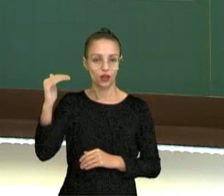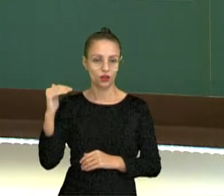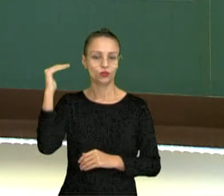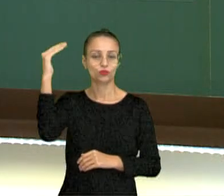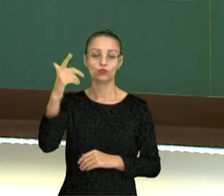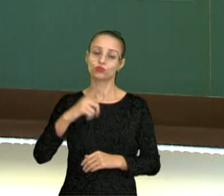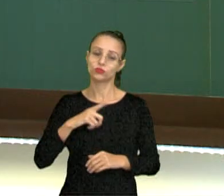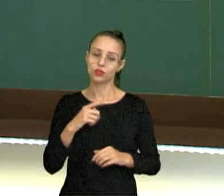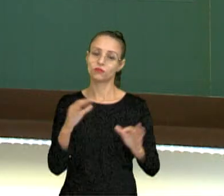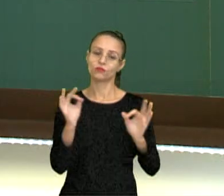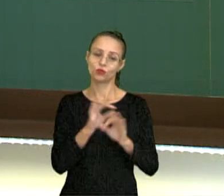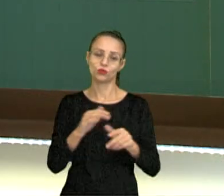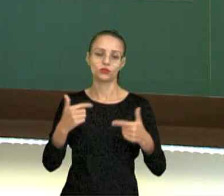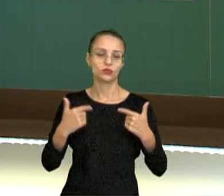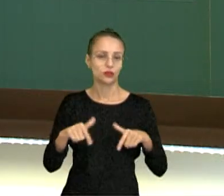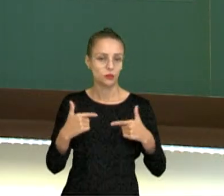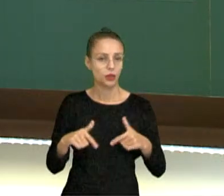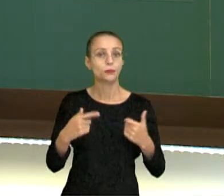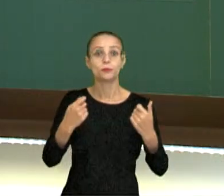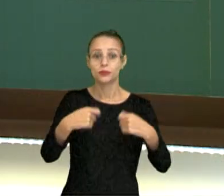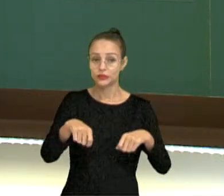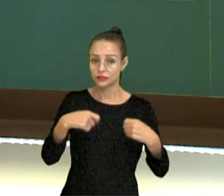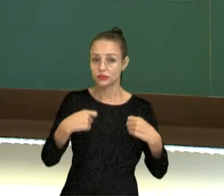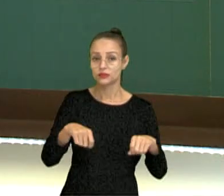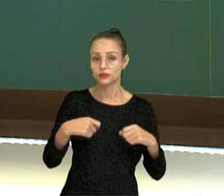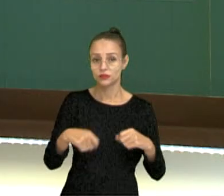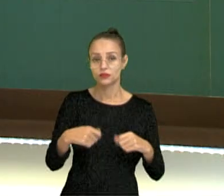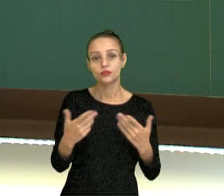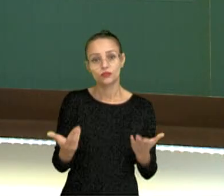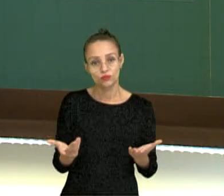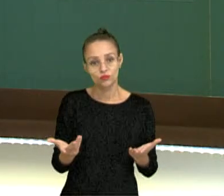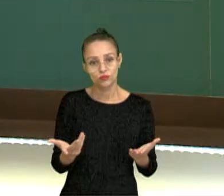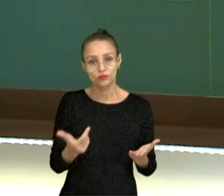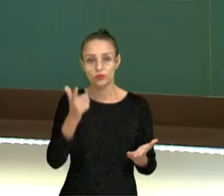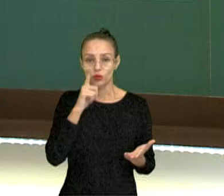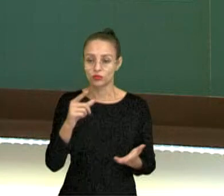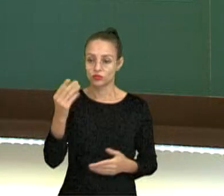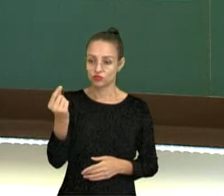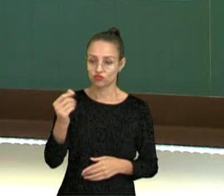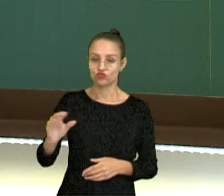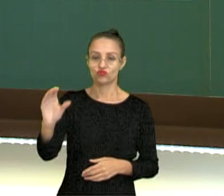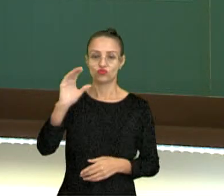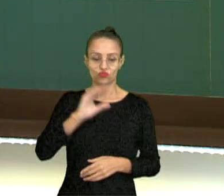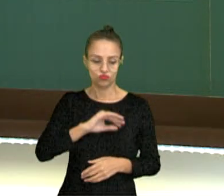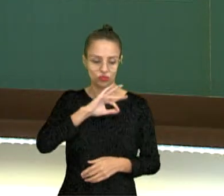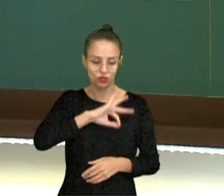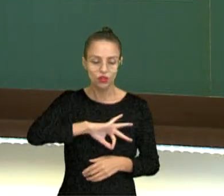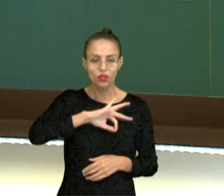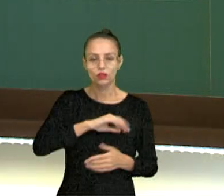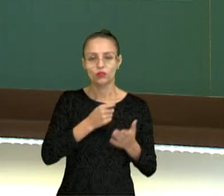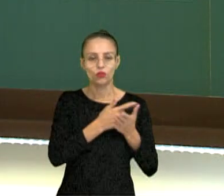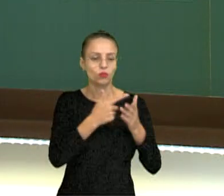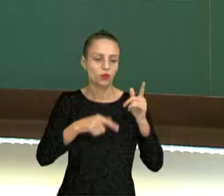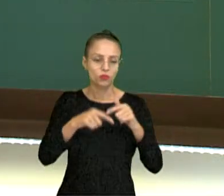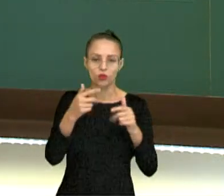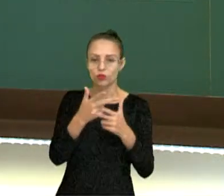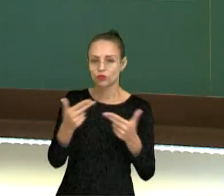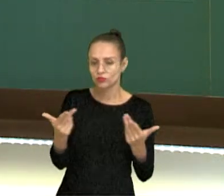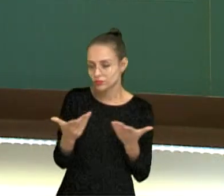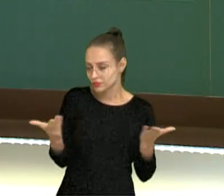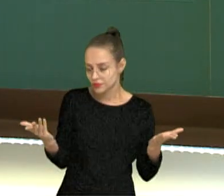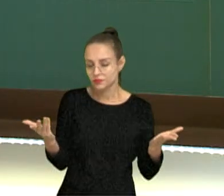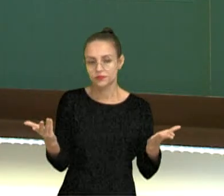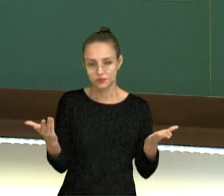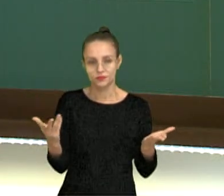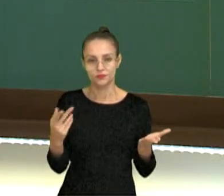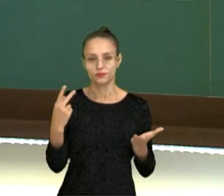seu emprego. Ele precisa para ter o seu dinheiro, para comprar os seus produtos, os seus objetos,